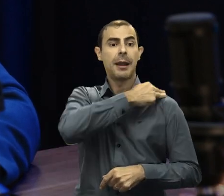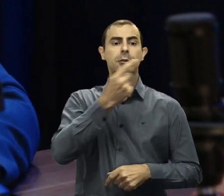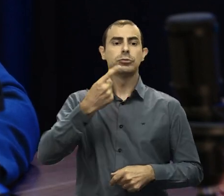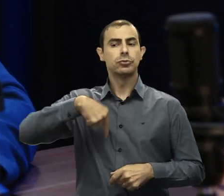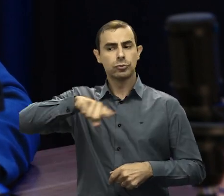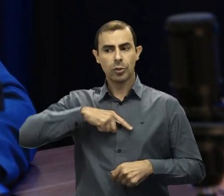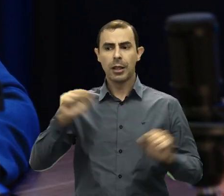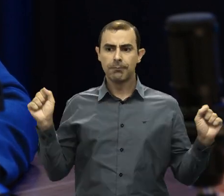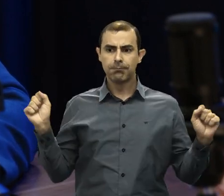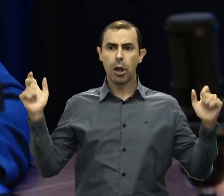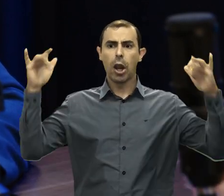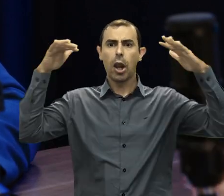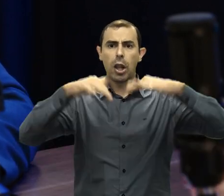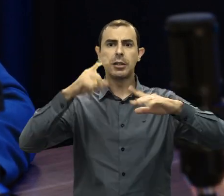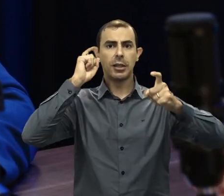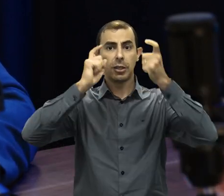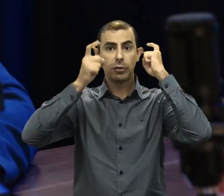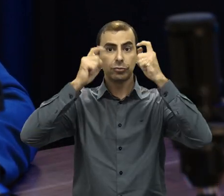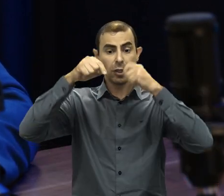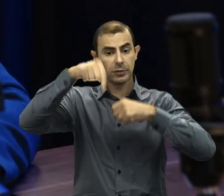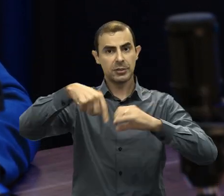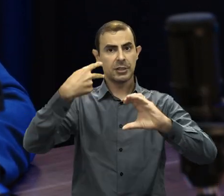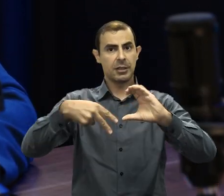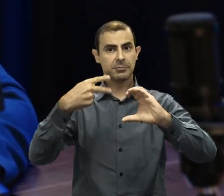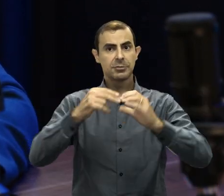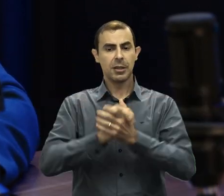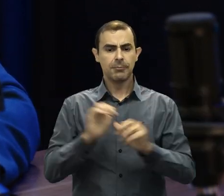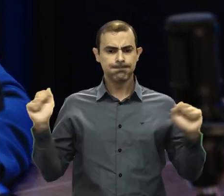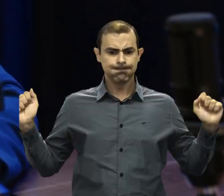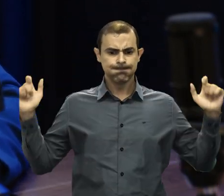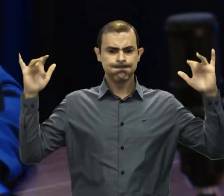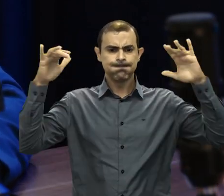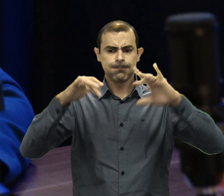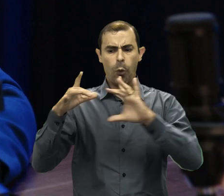uma grande reunião na Câmara Municipal com